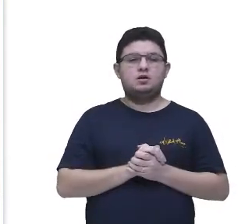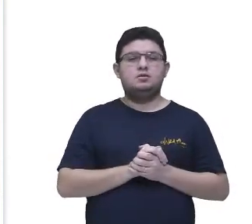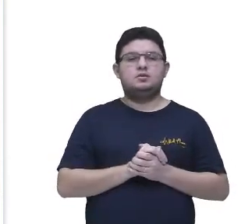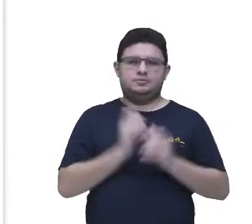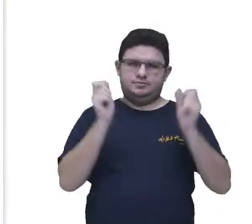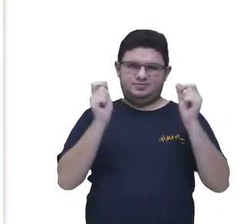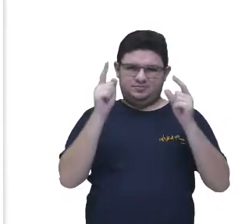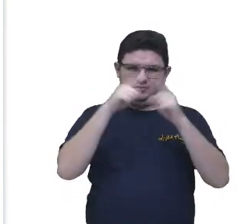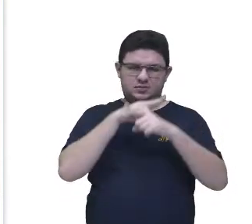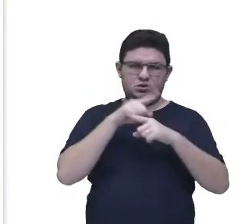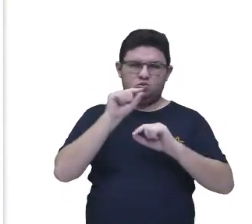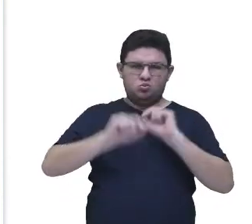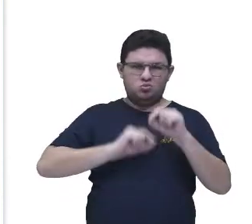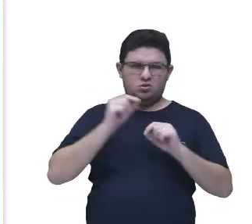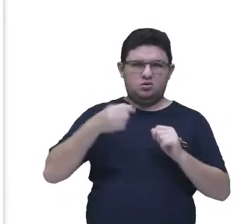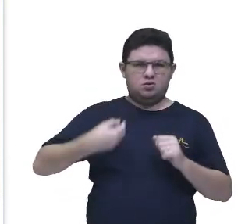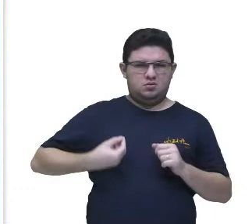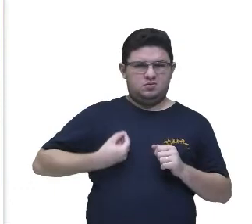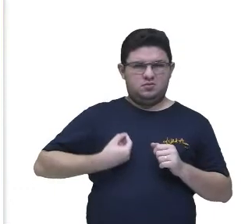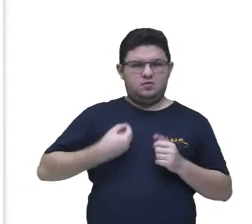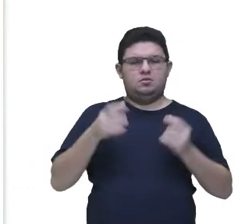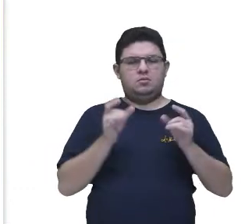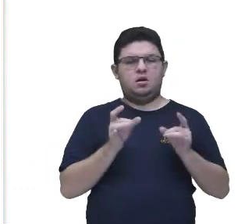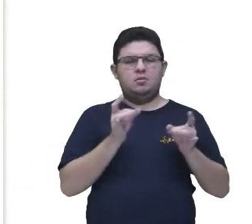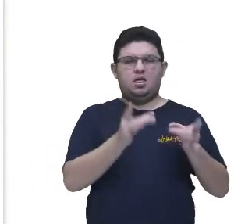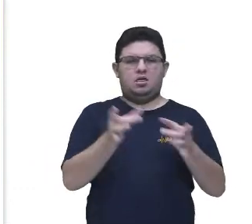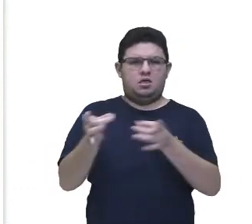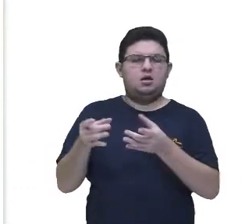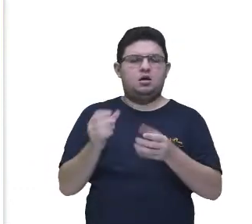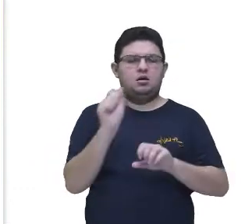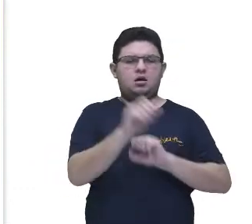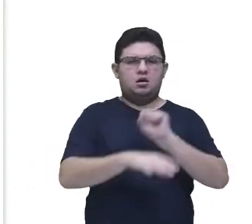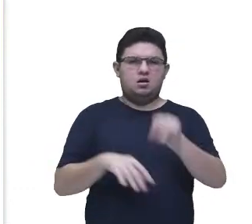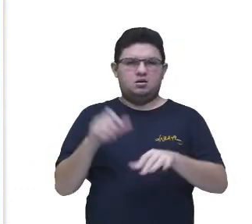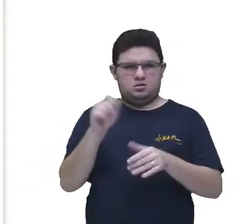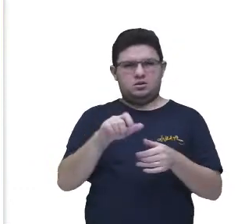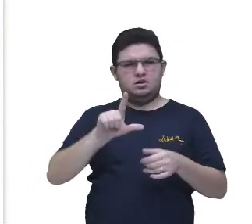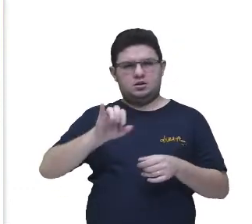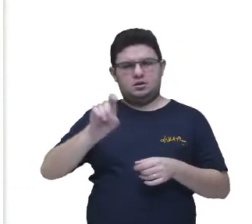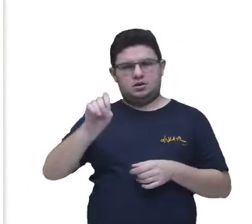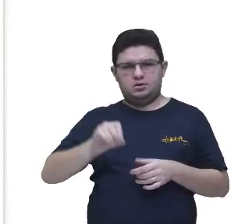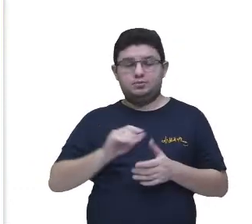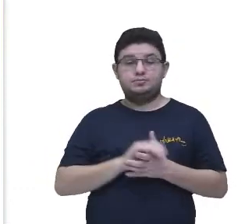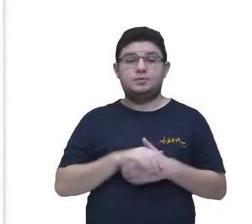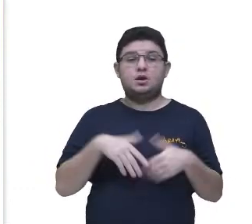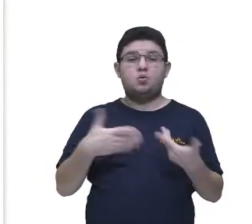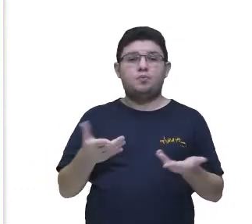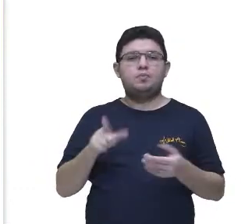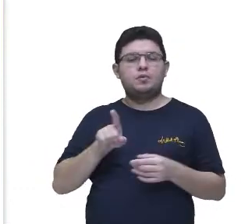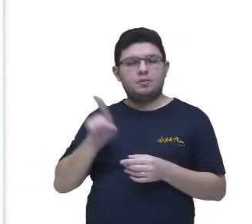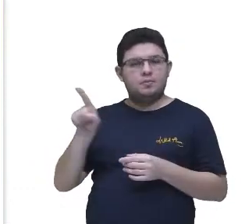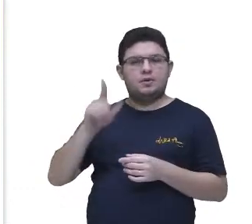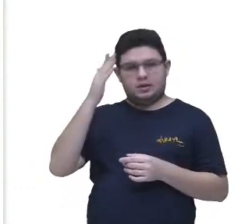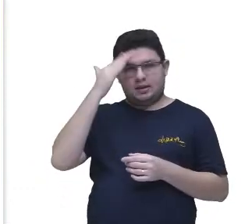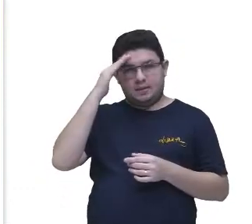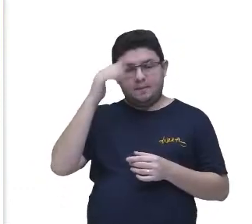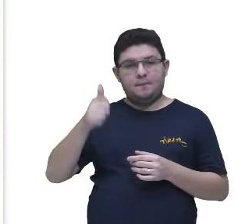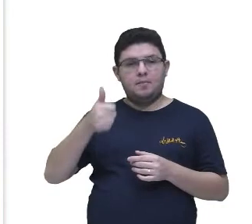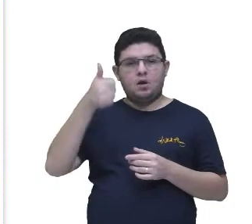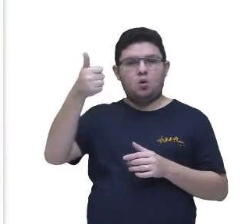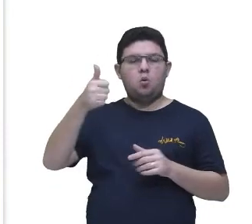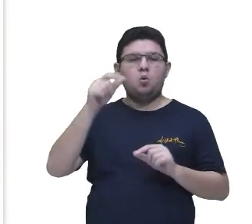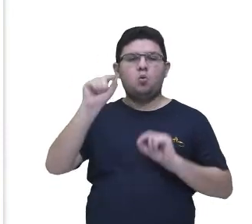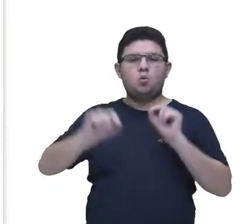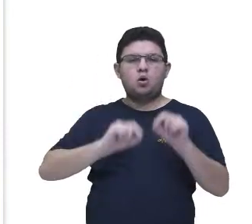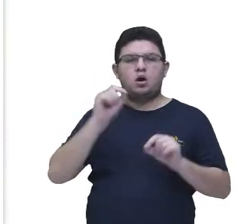a situação do descarte do lixo. Então, para isso, entender um pouquinho melhor do que é o chorume, como ele traz consequências